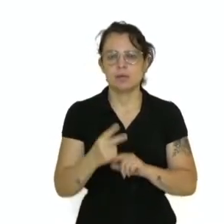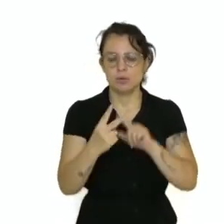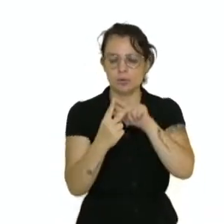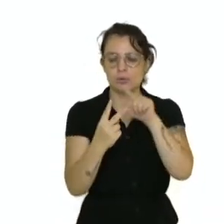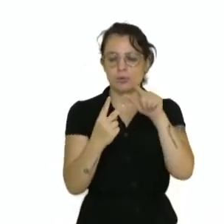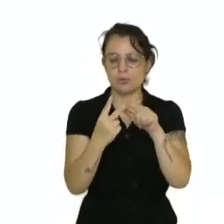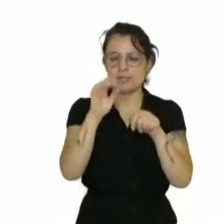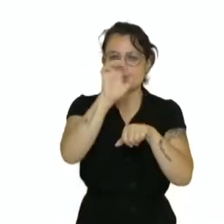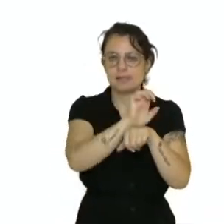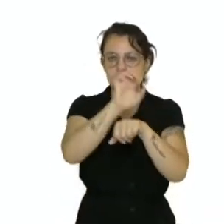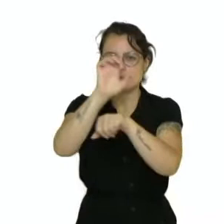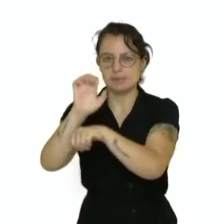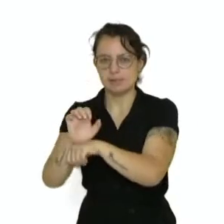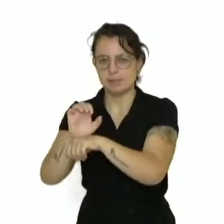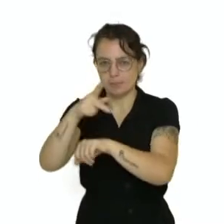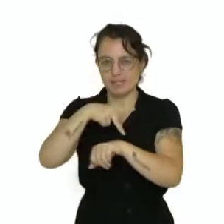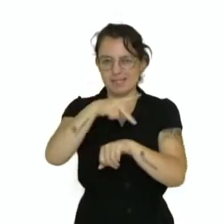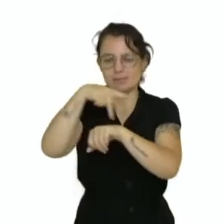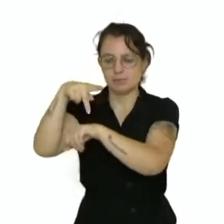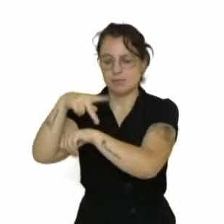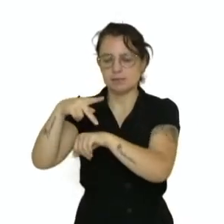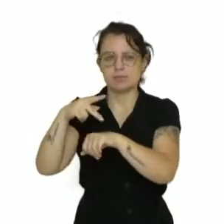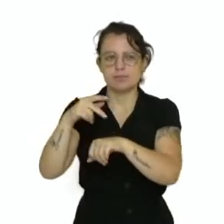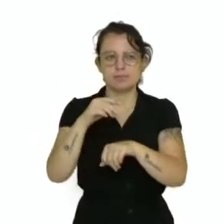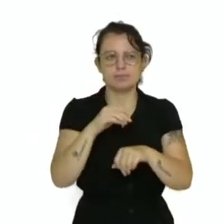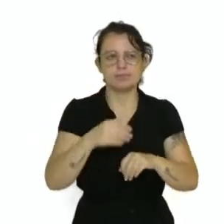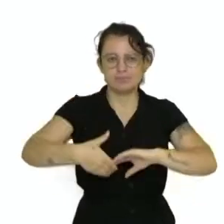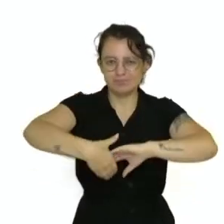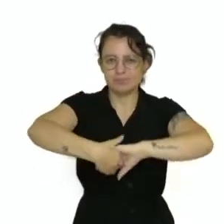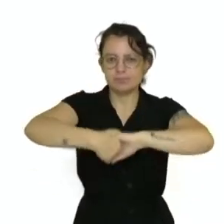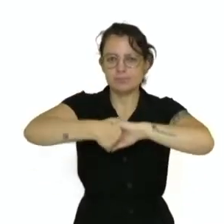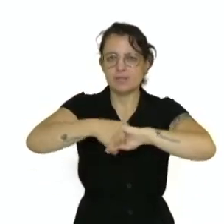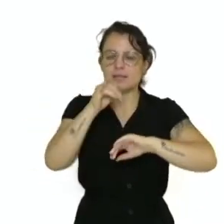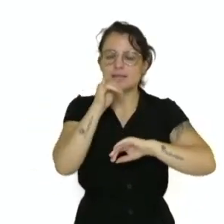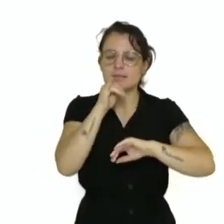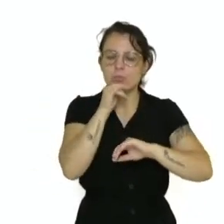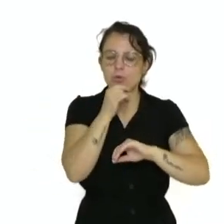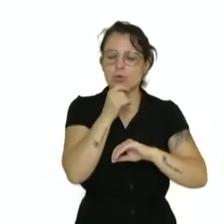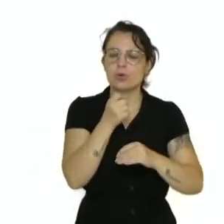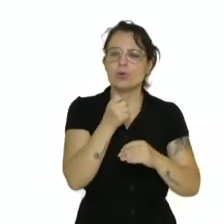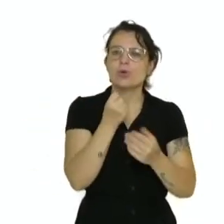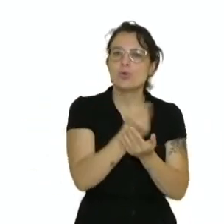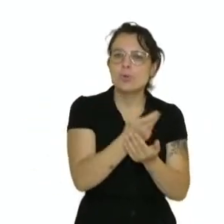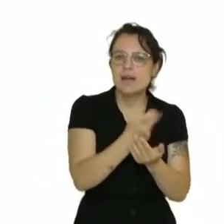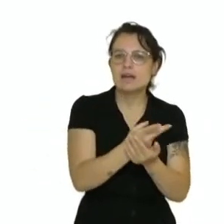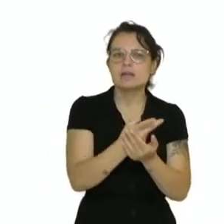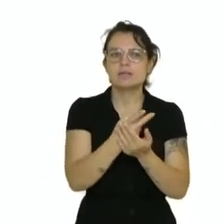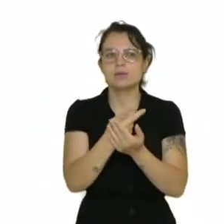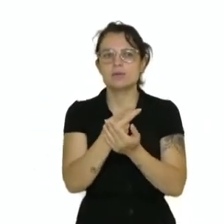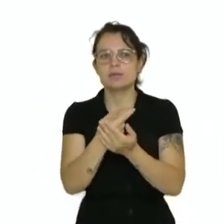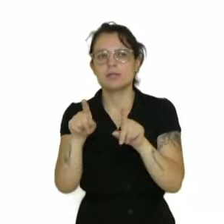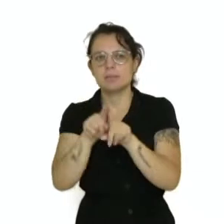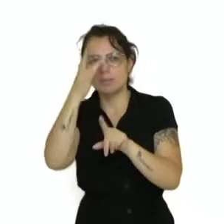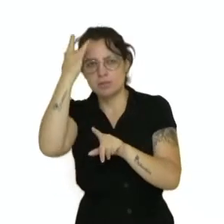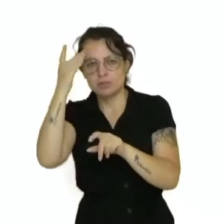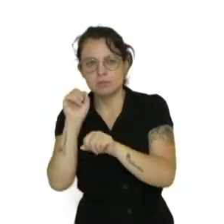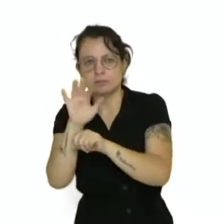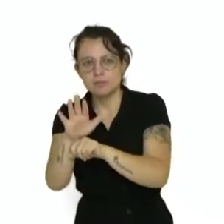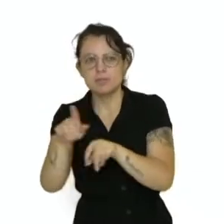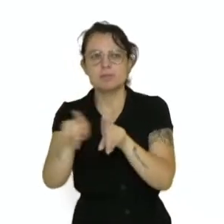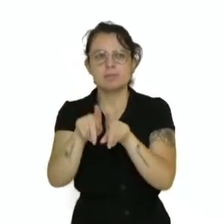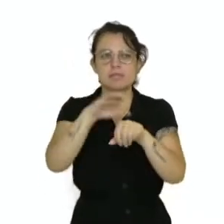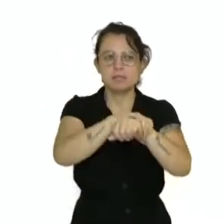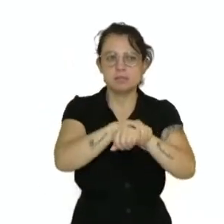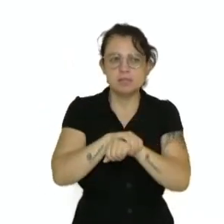estados se baseiam em variados interesses: comércio, imigração e segurança nacional, além de outros